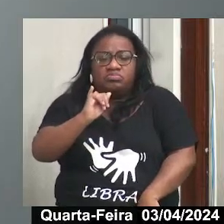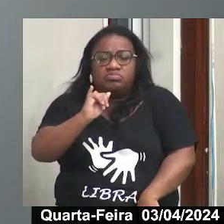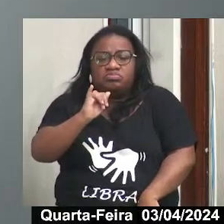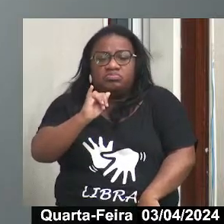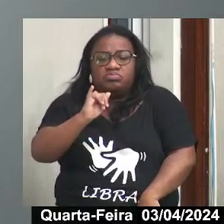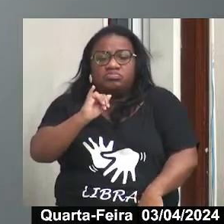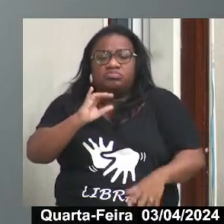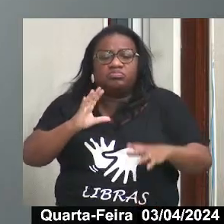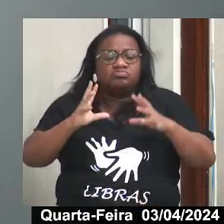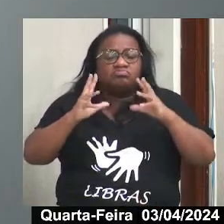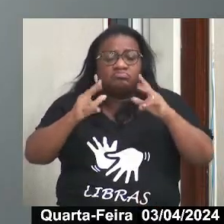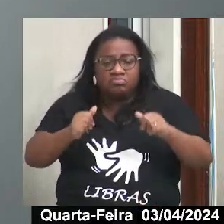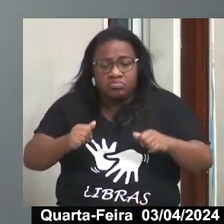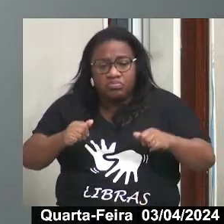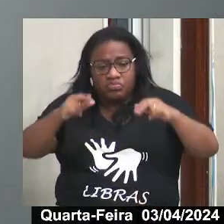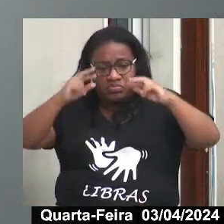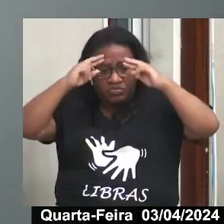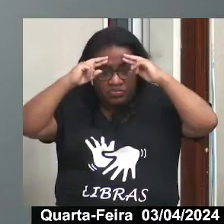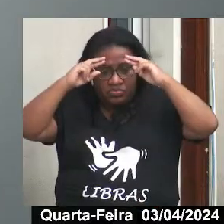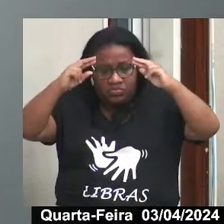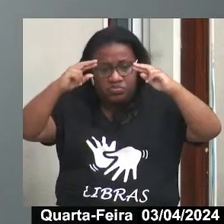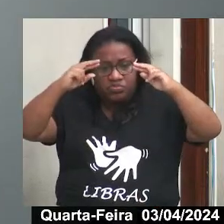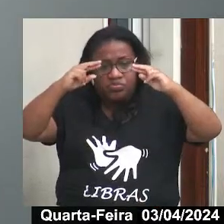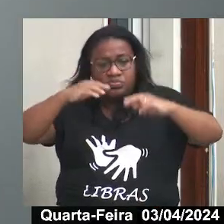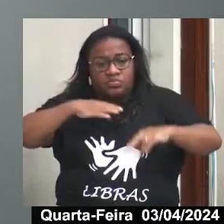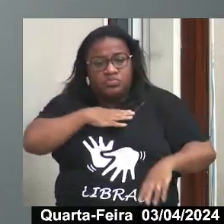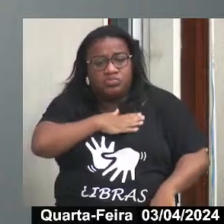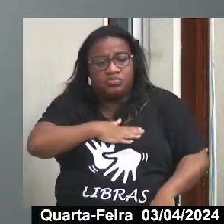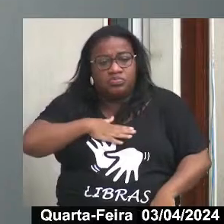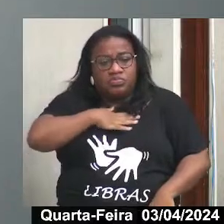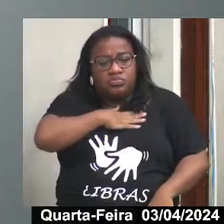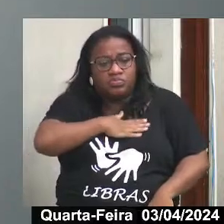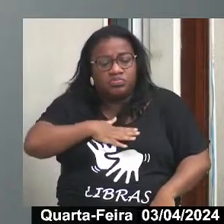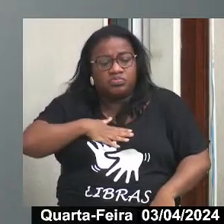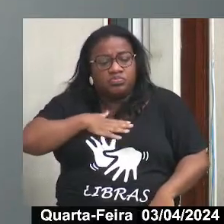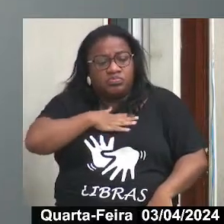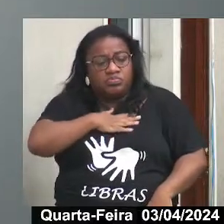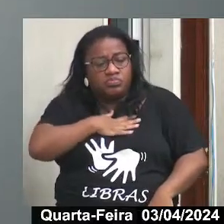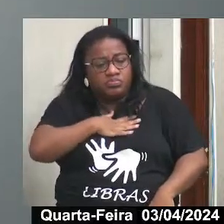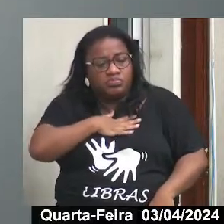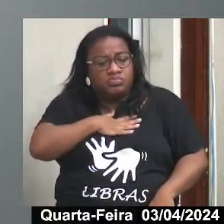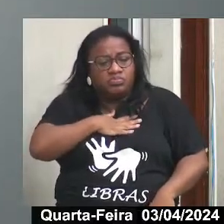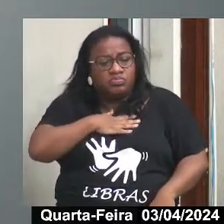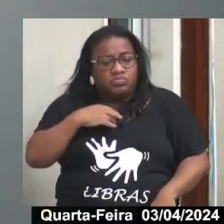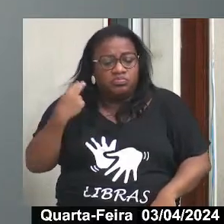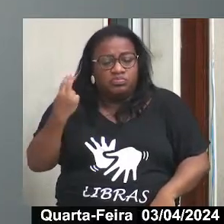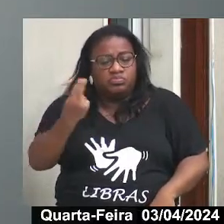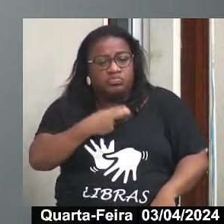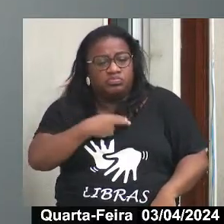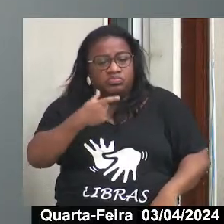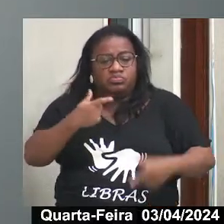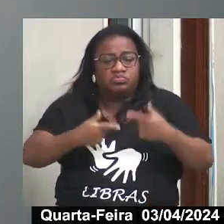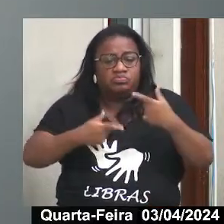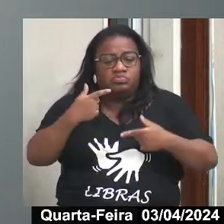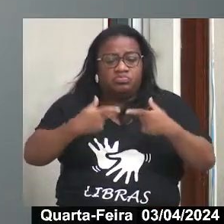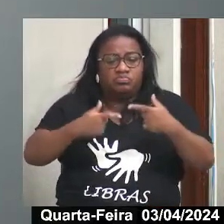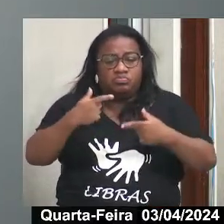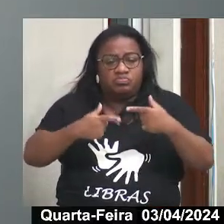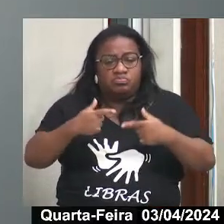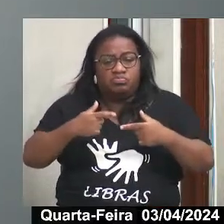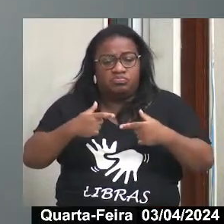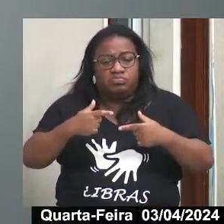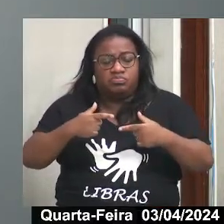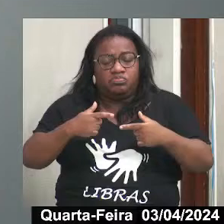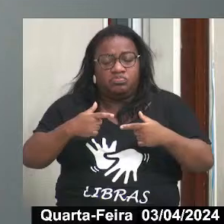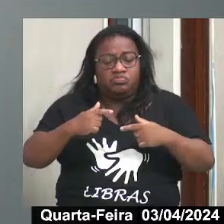senhor, com todo respeito. Eu gostaria que o nosso embate se mantivesse na política. O senhor faz uma